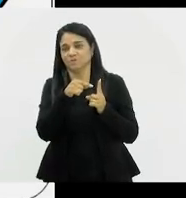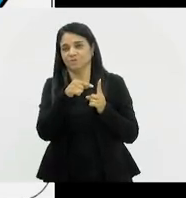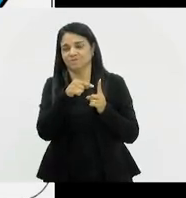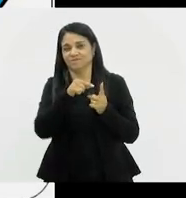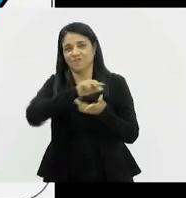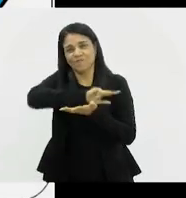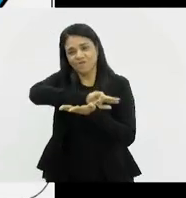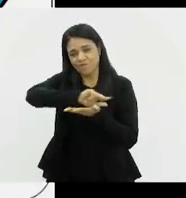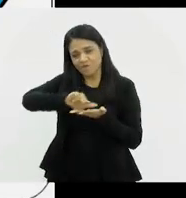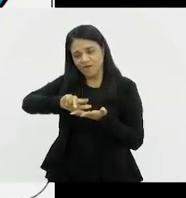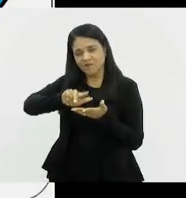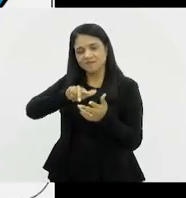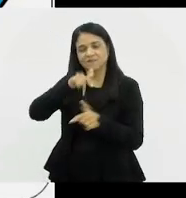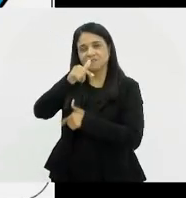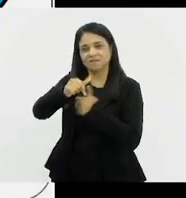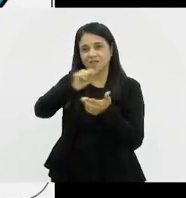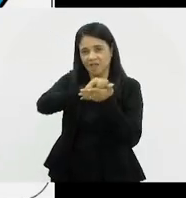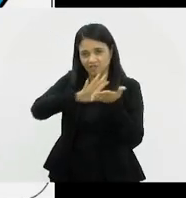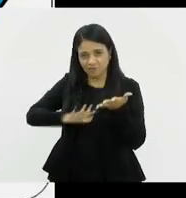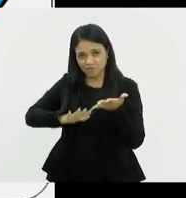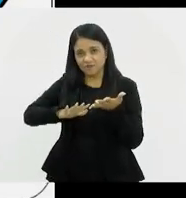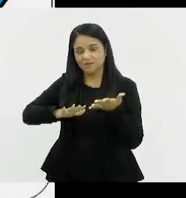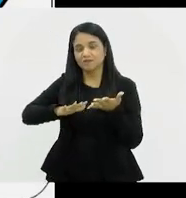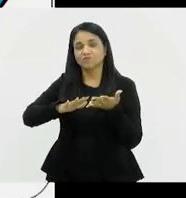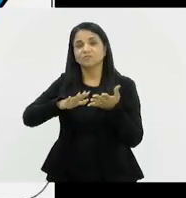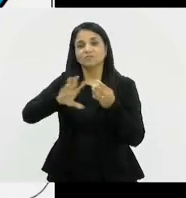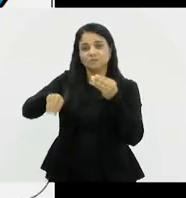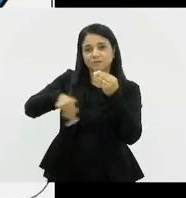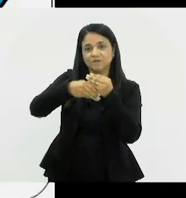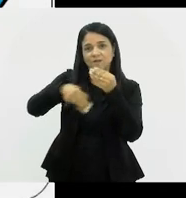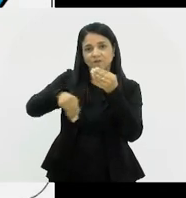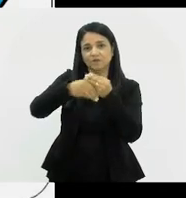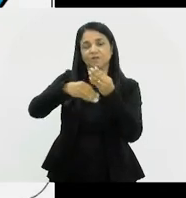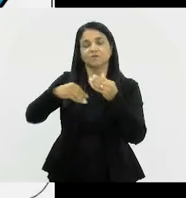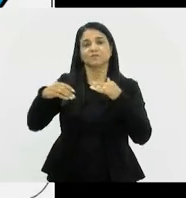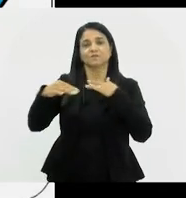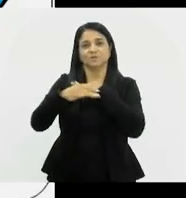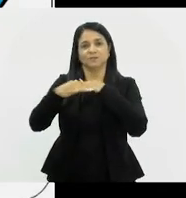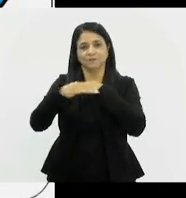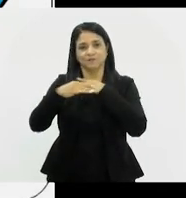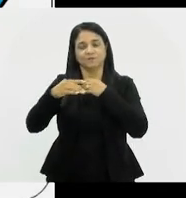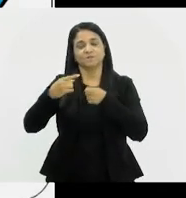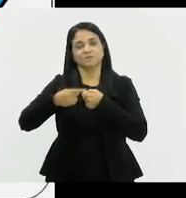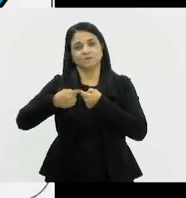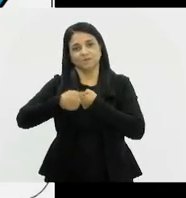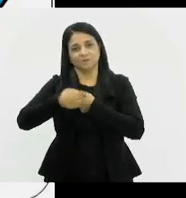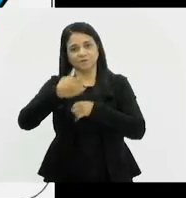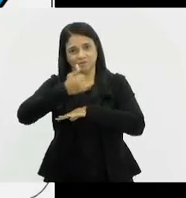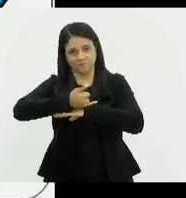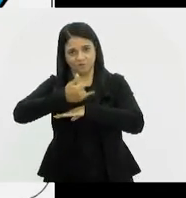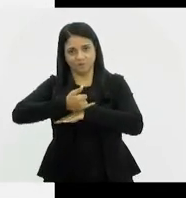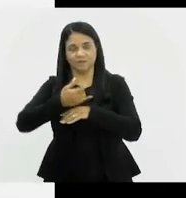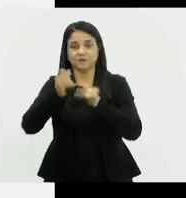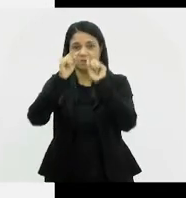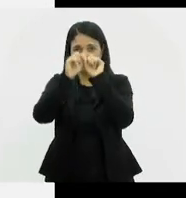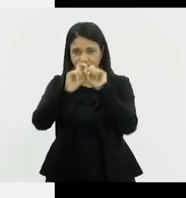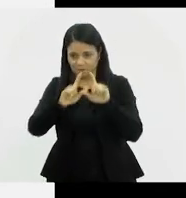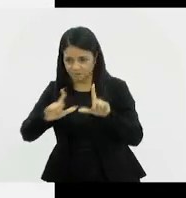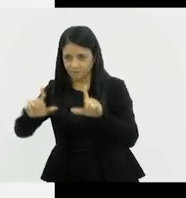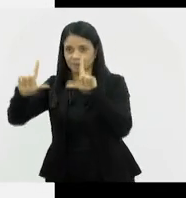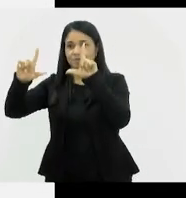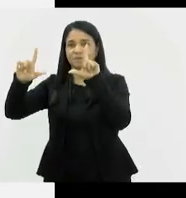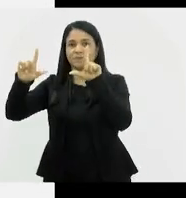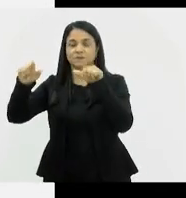várias atividades que são constituídas dentro do município de Volta Redonda. Próximo. E aí nós temos